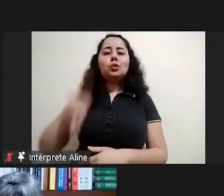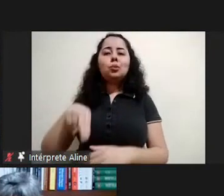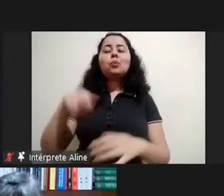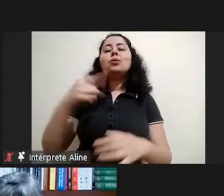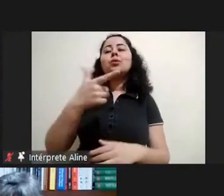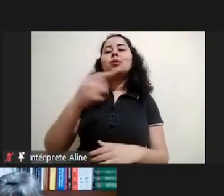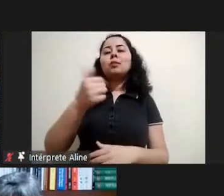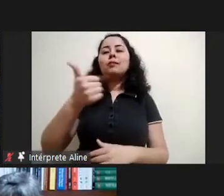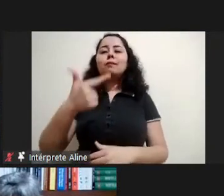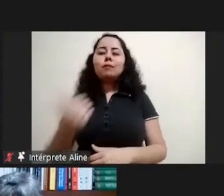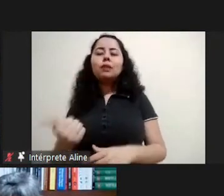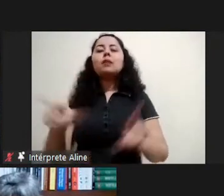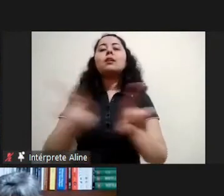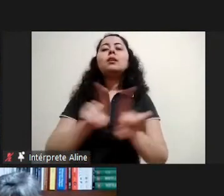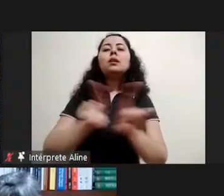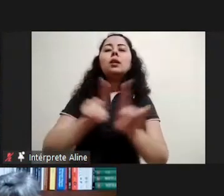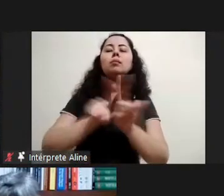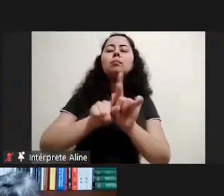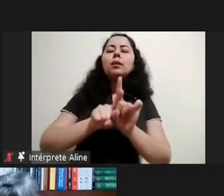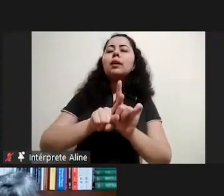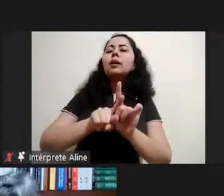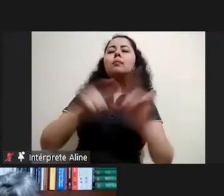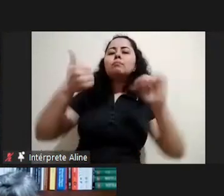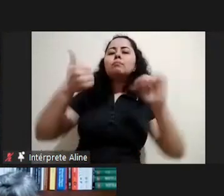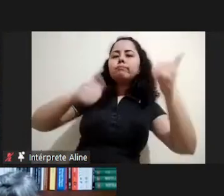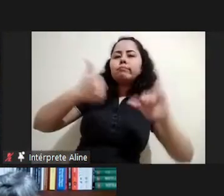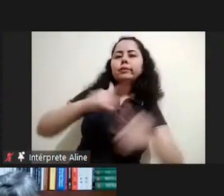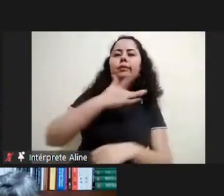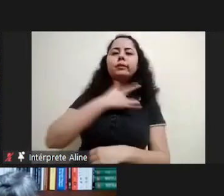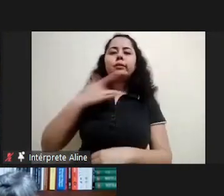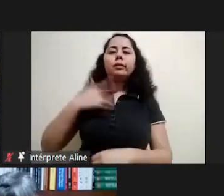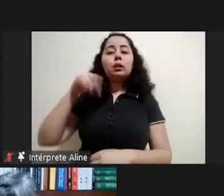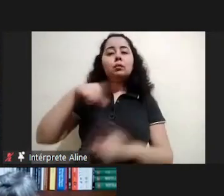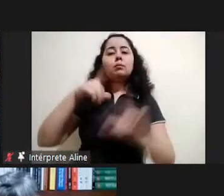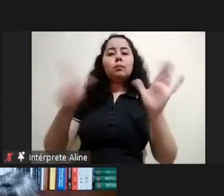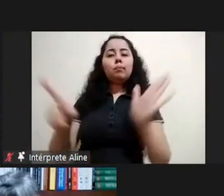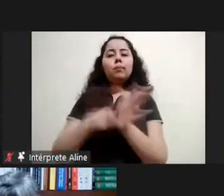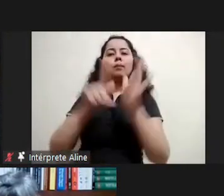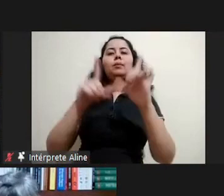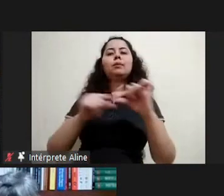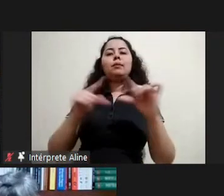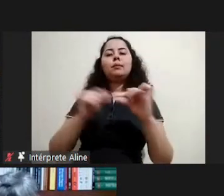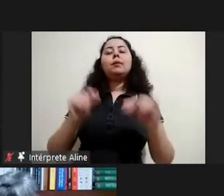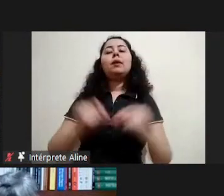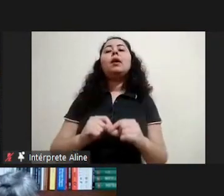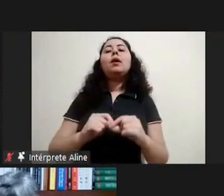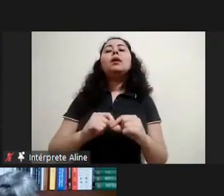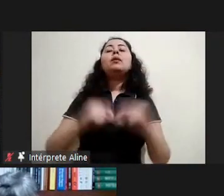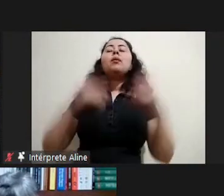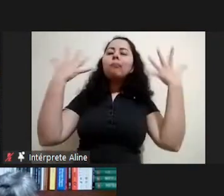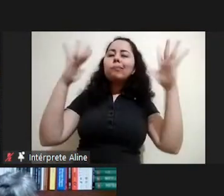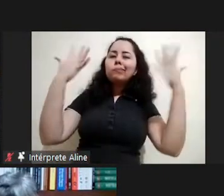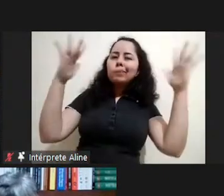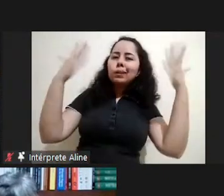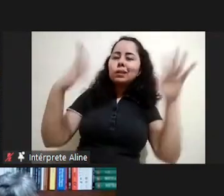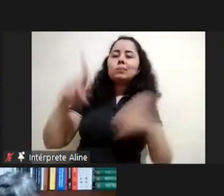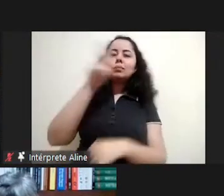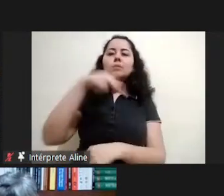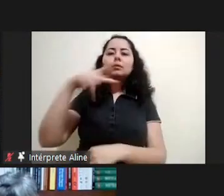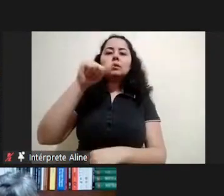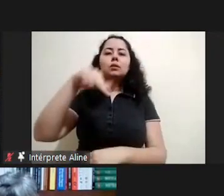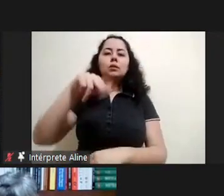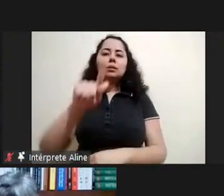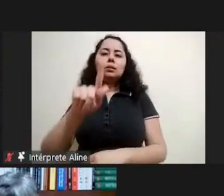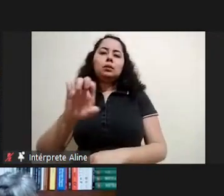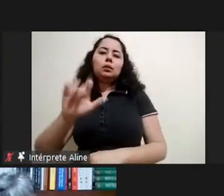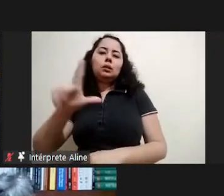em Tecnologia e Saúde da UFJF. Nós damos os parabéns à professora Ângela Maria Goulner pela medalha JK e